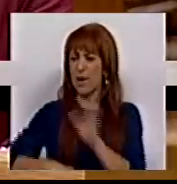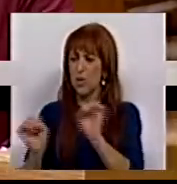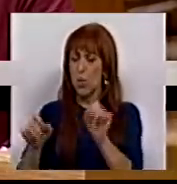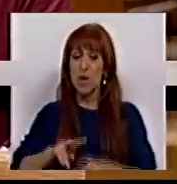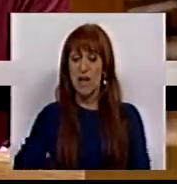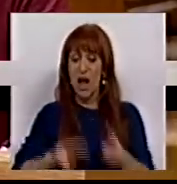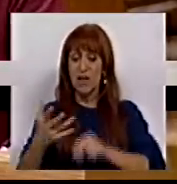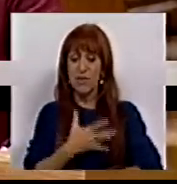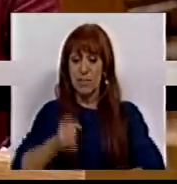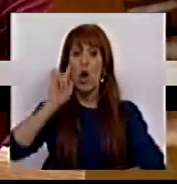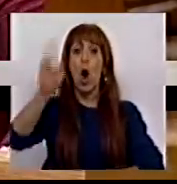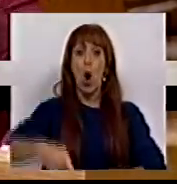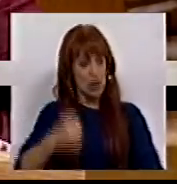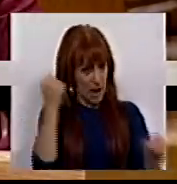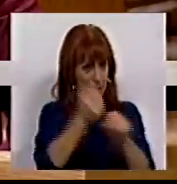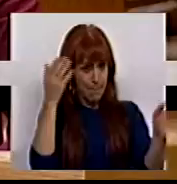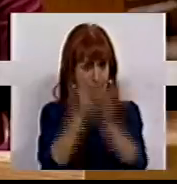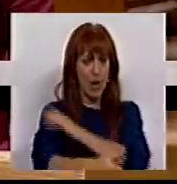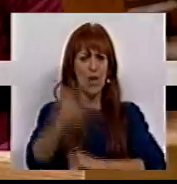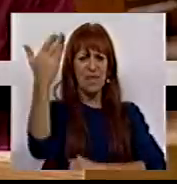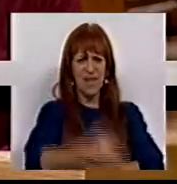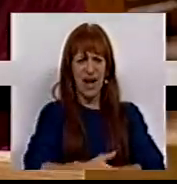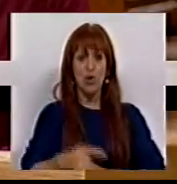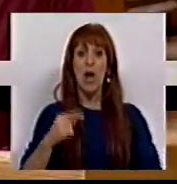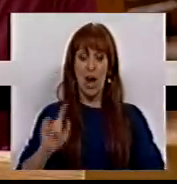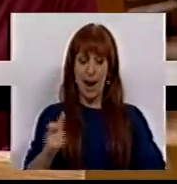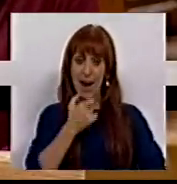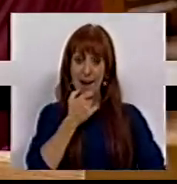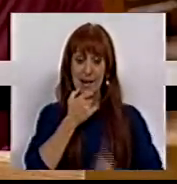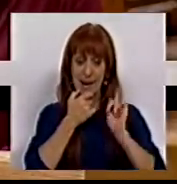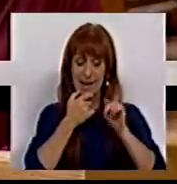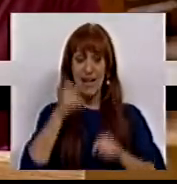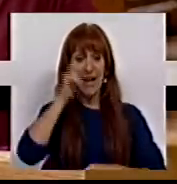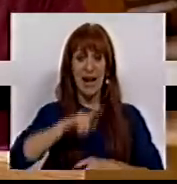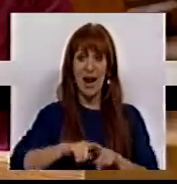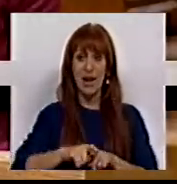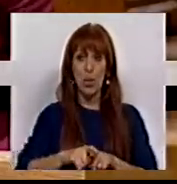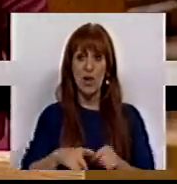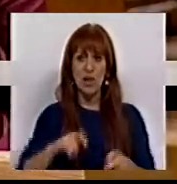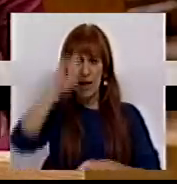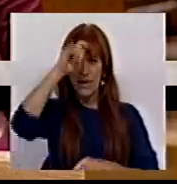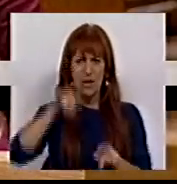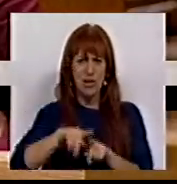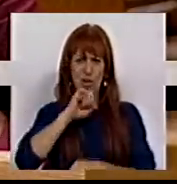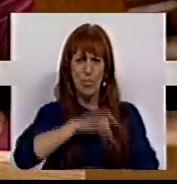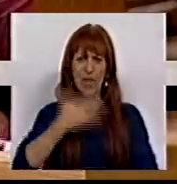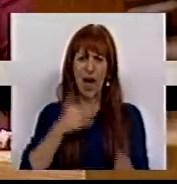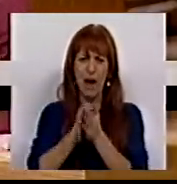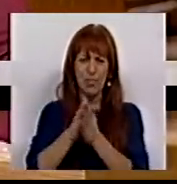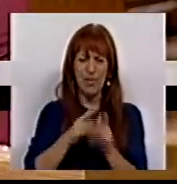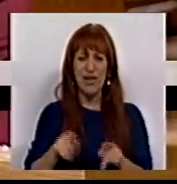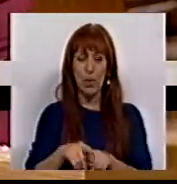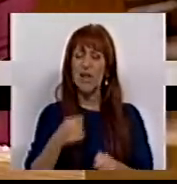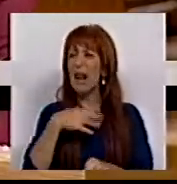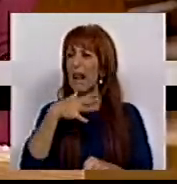precariedade. A alternativa ao desemprego é o emprego com direitos. E só mesmo quem se serve destes estagiários é que pode utilizar este